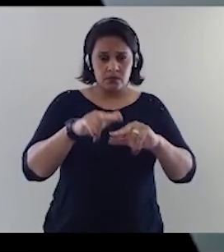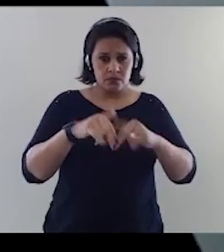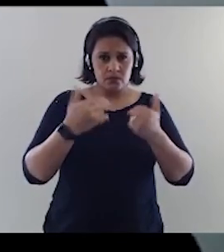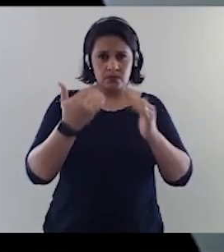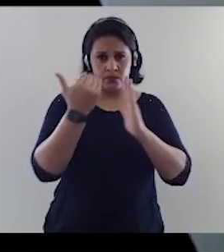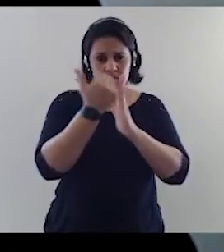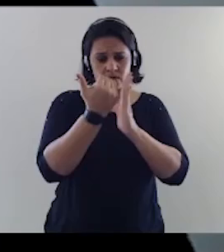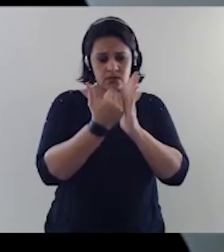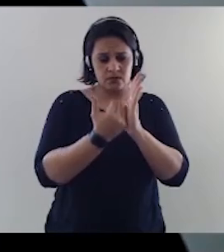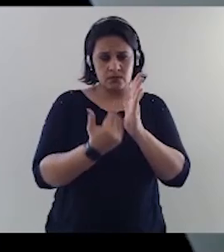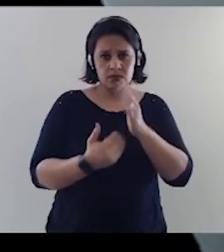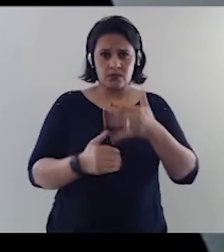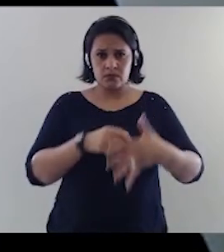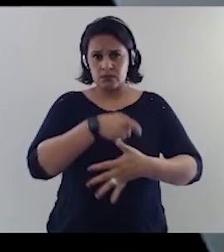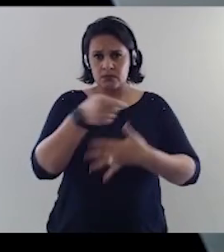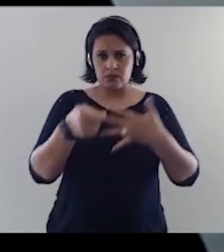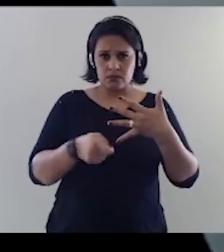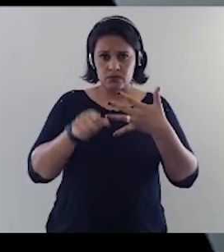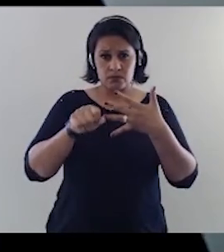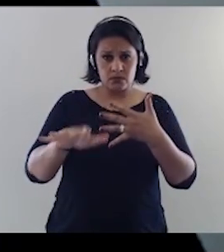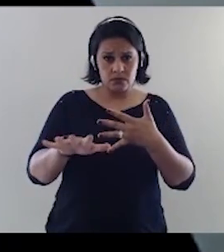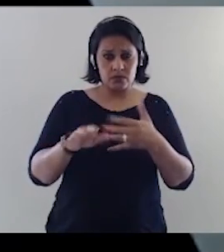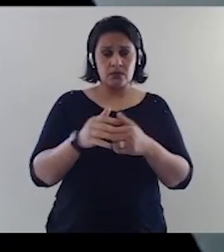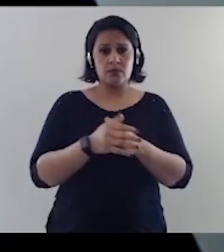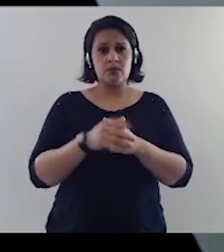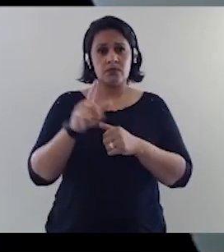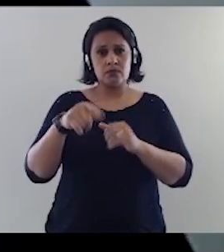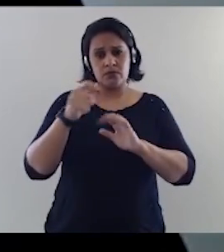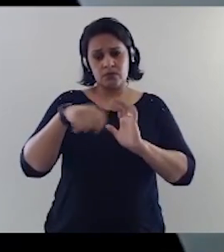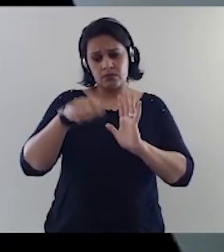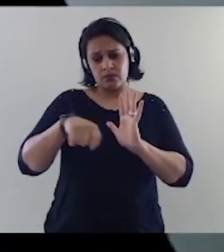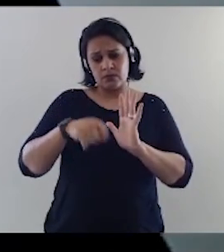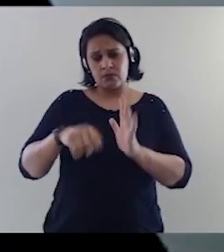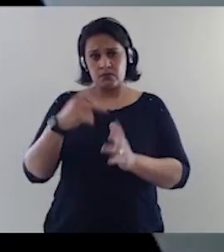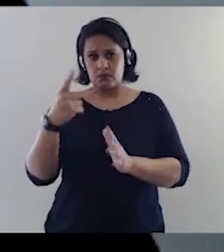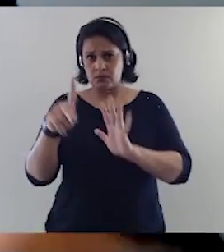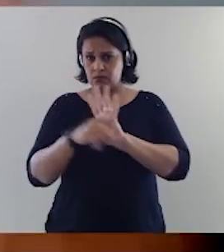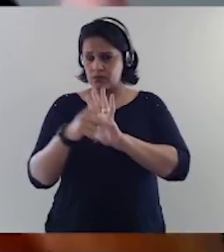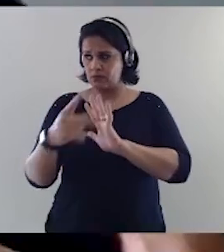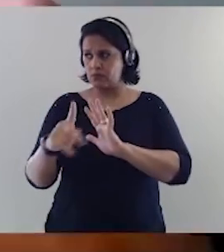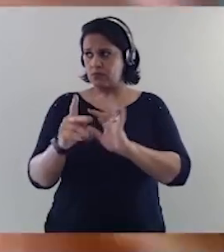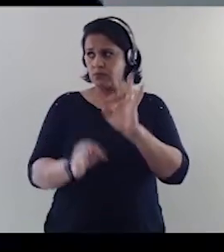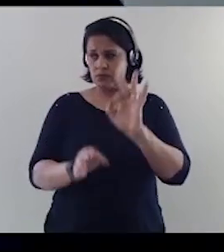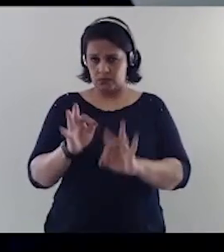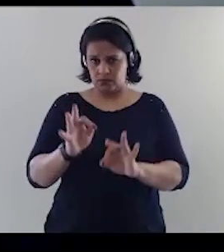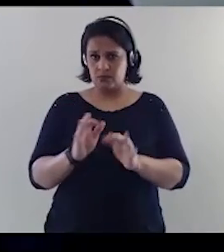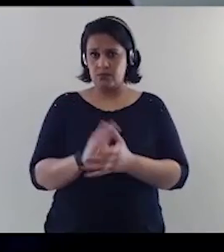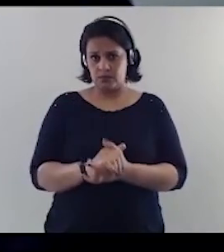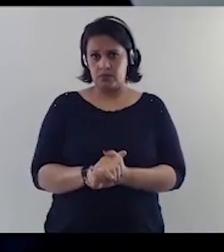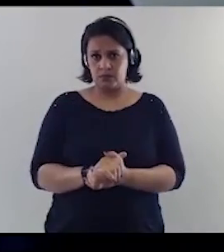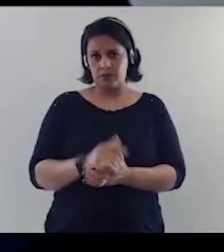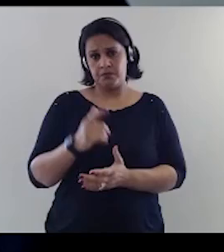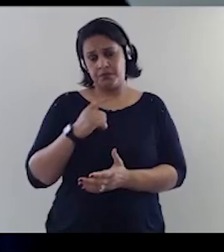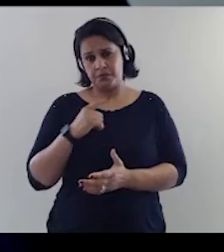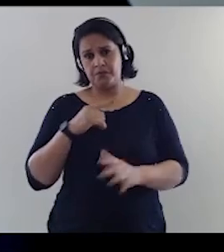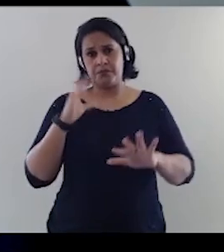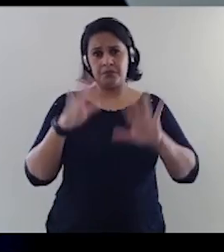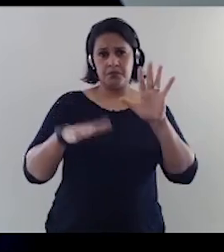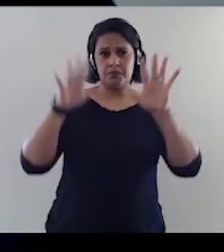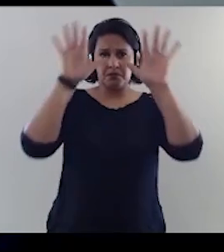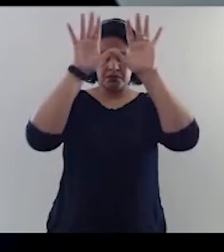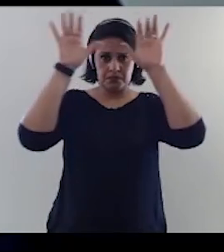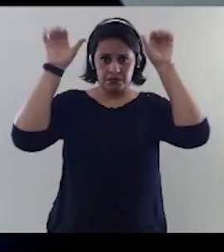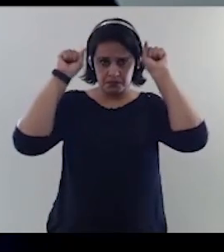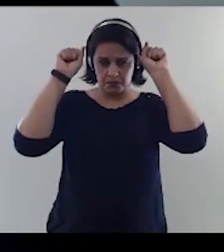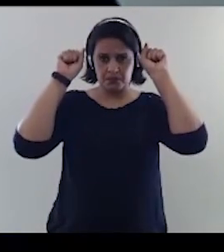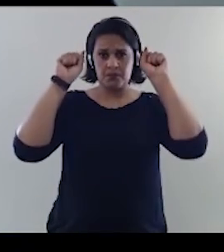normação jurisprudencial escrita pelos juízes. Portanto, muitas vezes os tribunais constitucionais têm